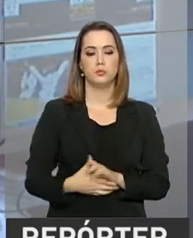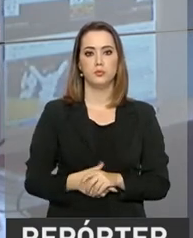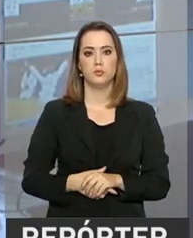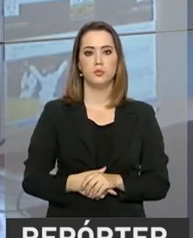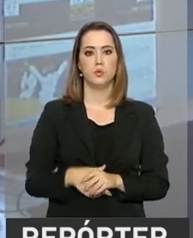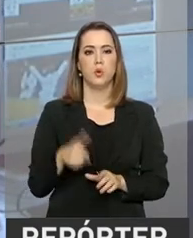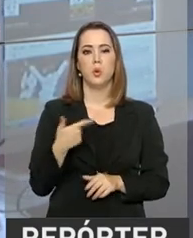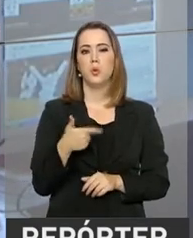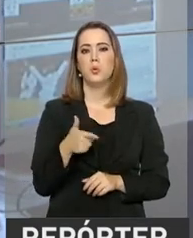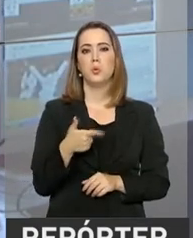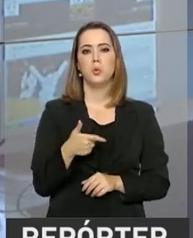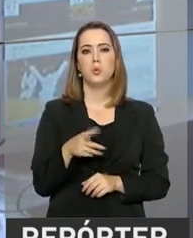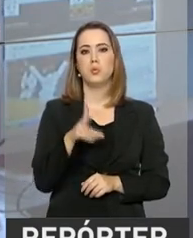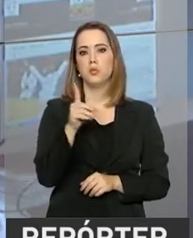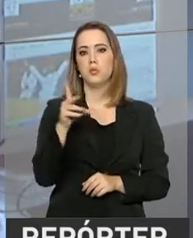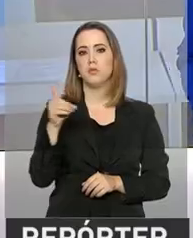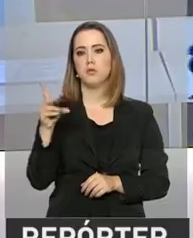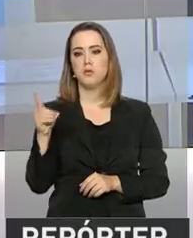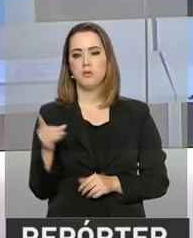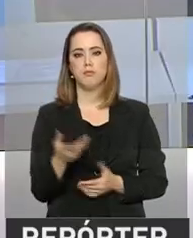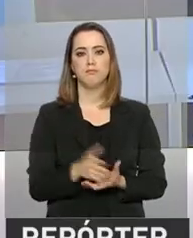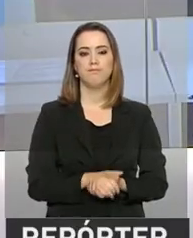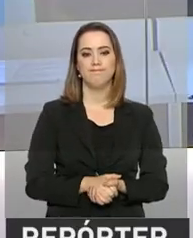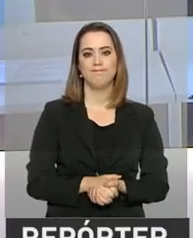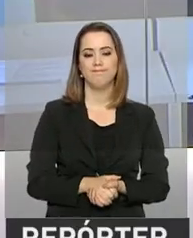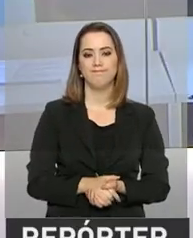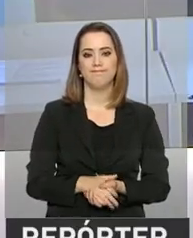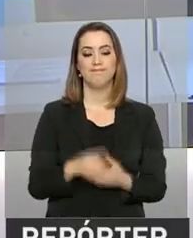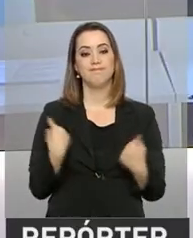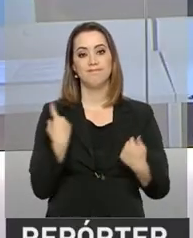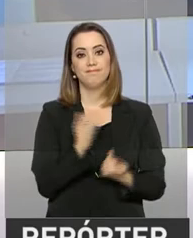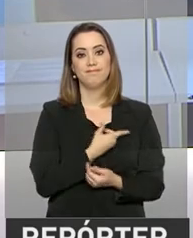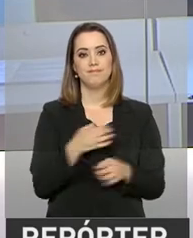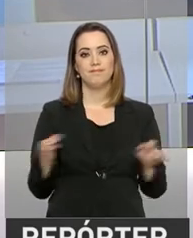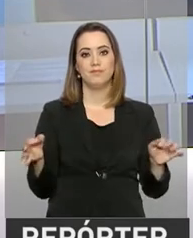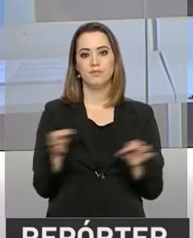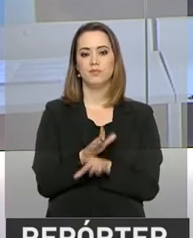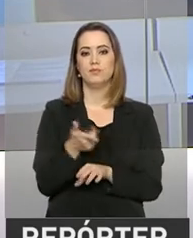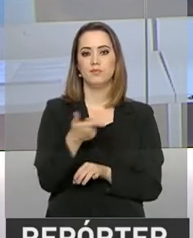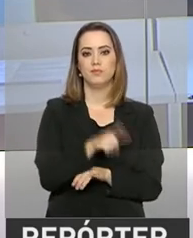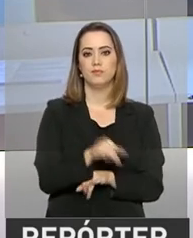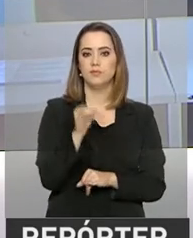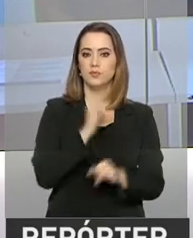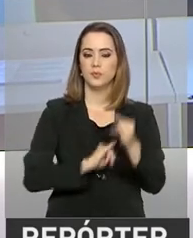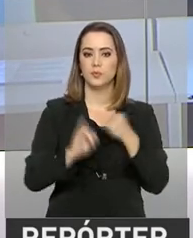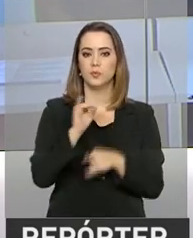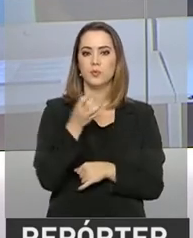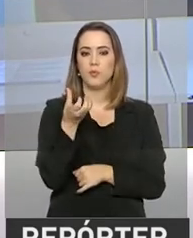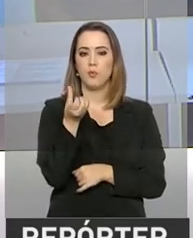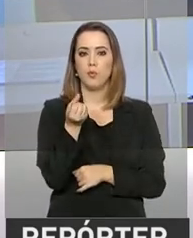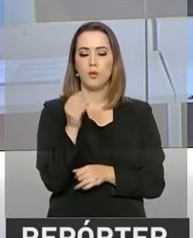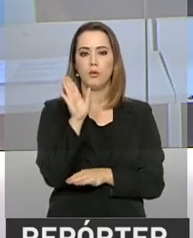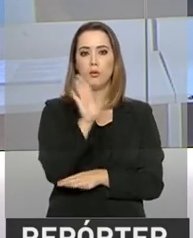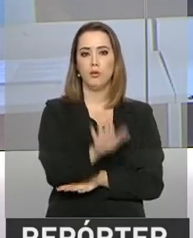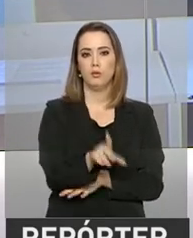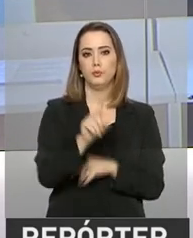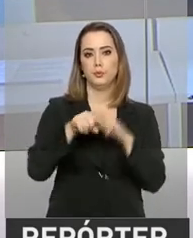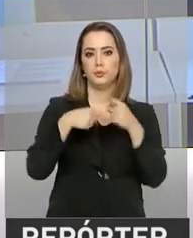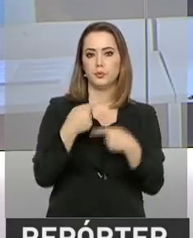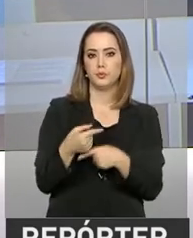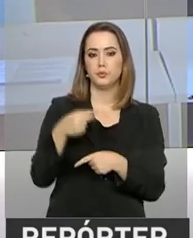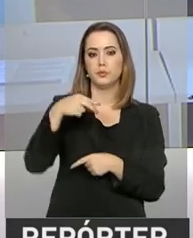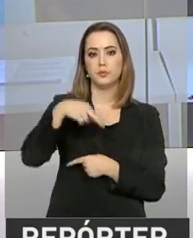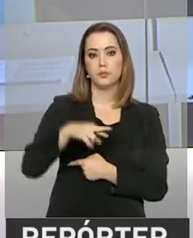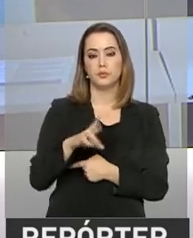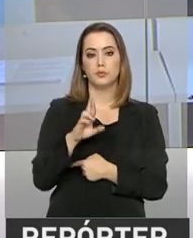não precisa colocar o dvd nós ficamos por aqui podemos voltar a qualquer momento com outras informações ou às seis da tarde